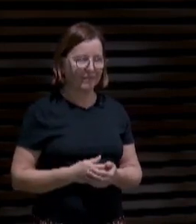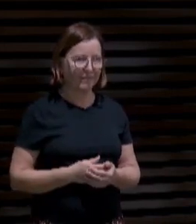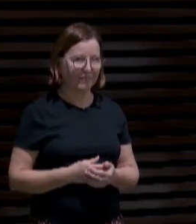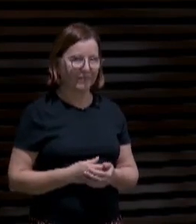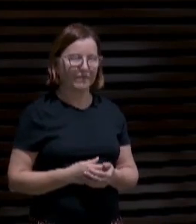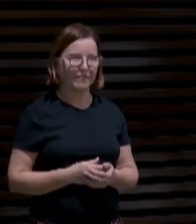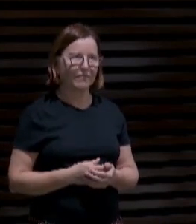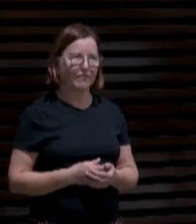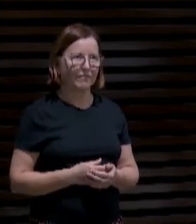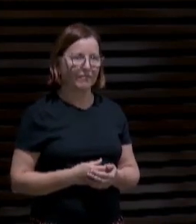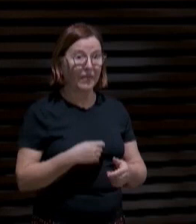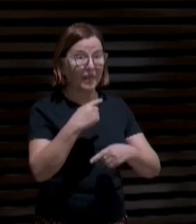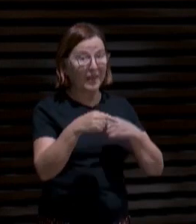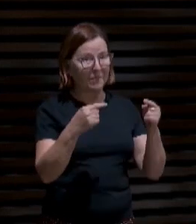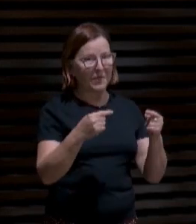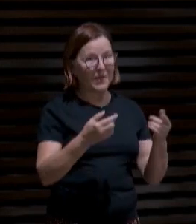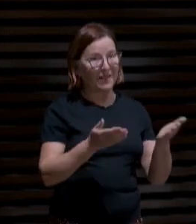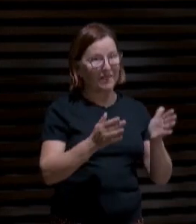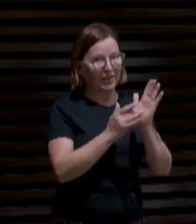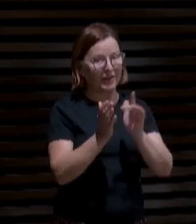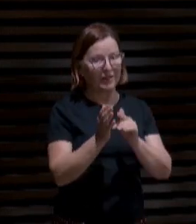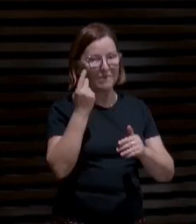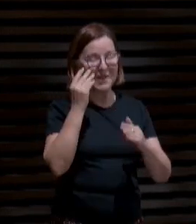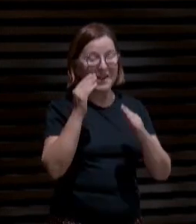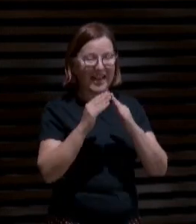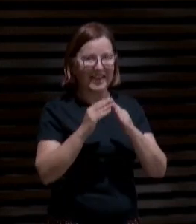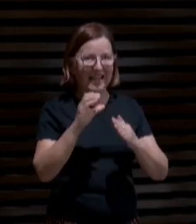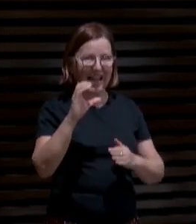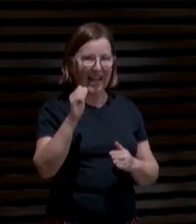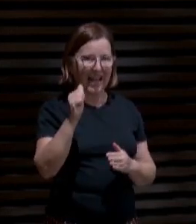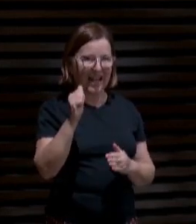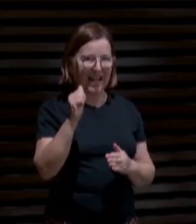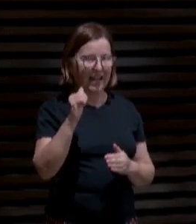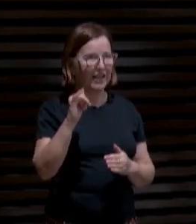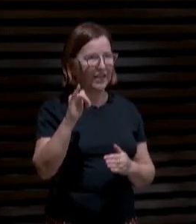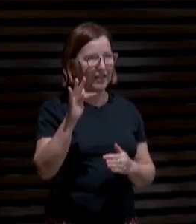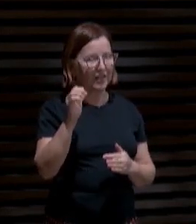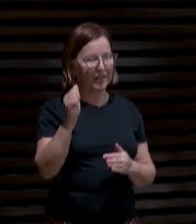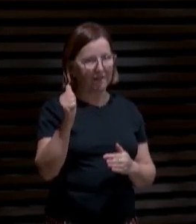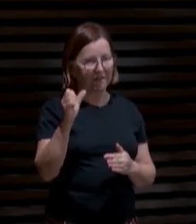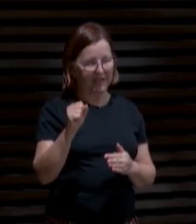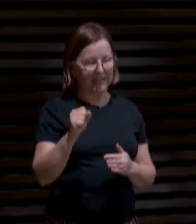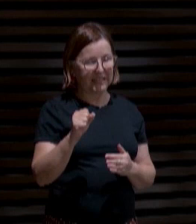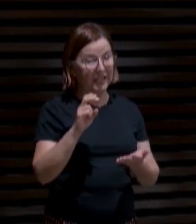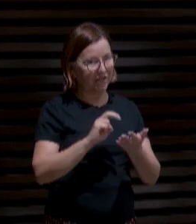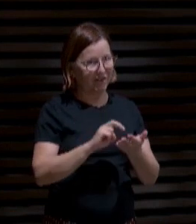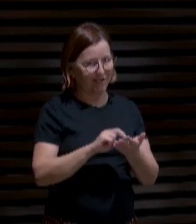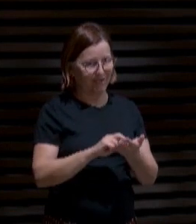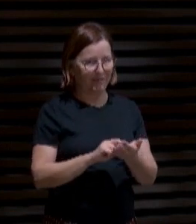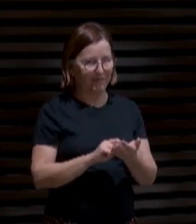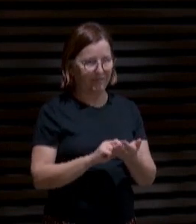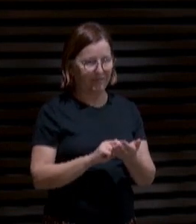Depois, levaram Jesus da casa de Caifás para o pretório. Era cedo de manhã. Eles